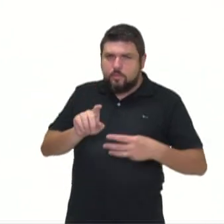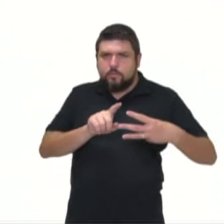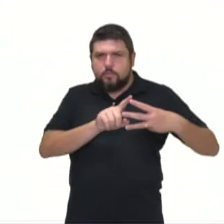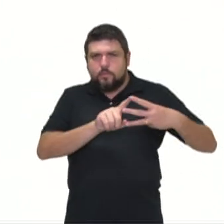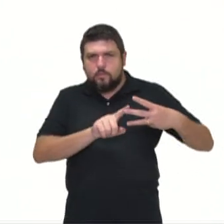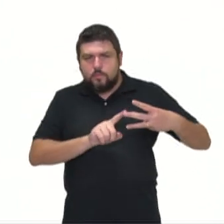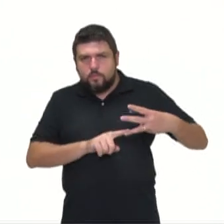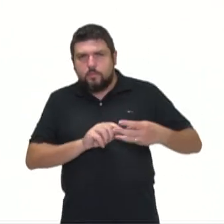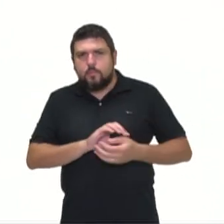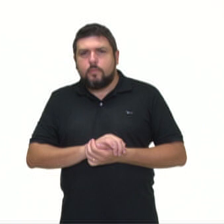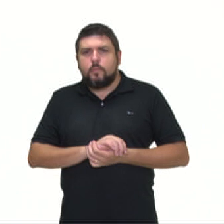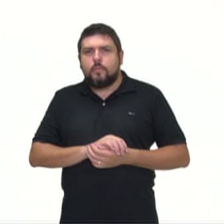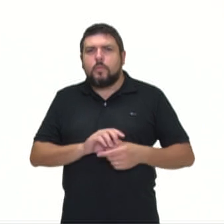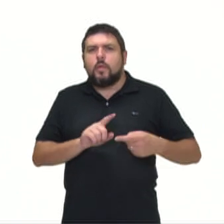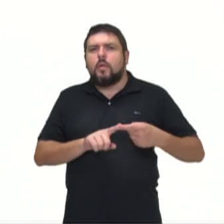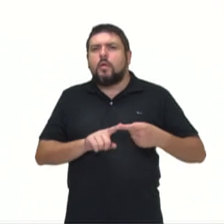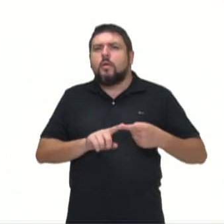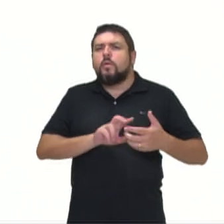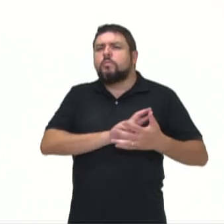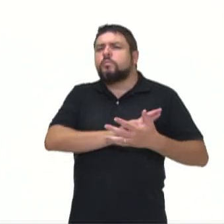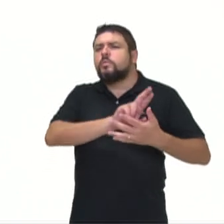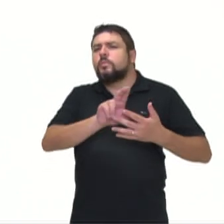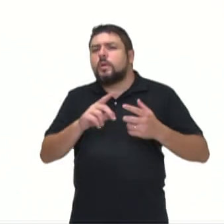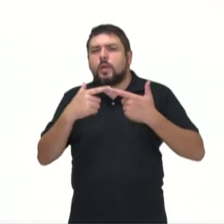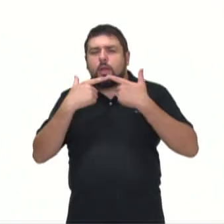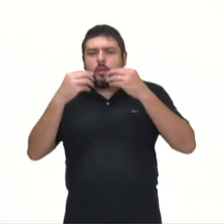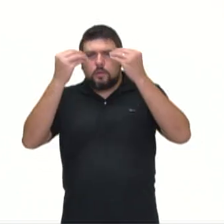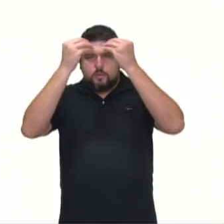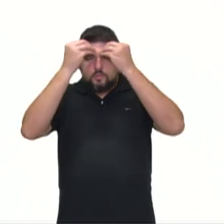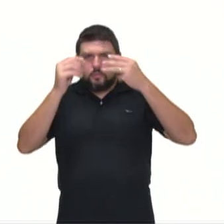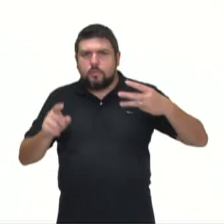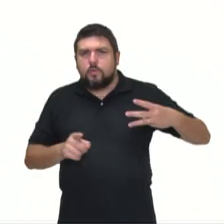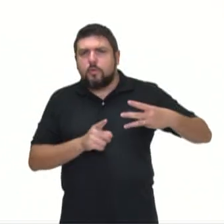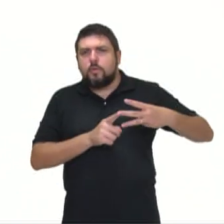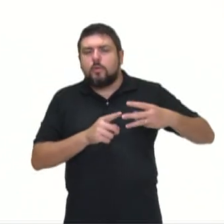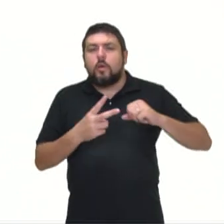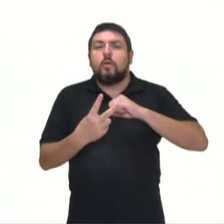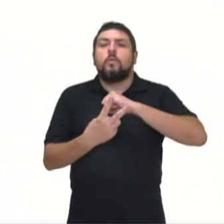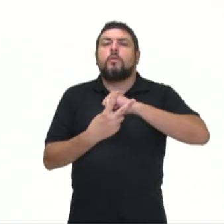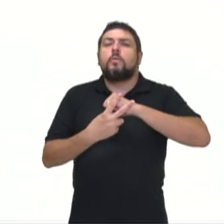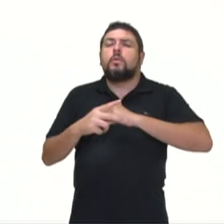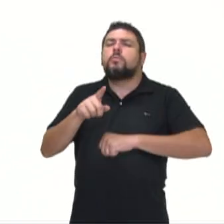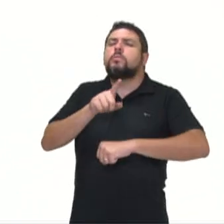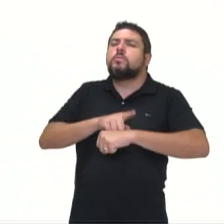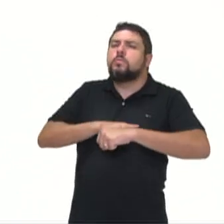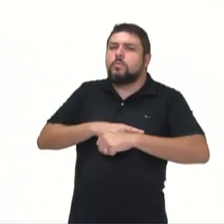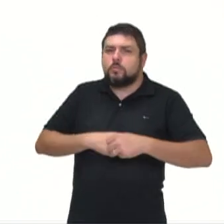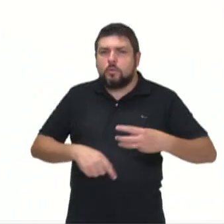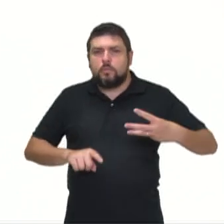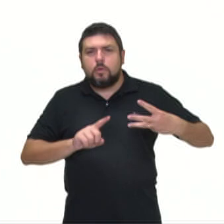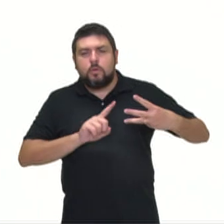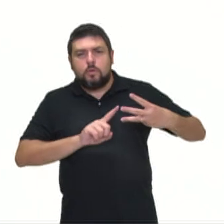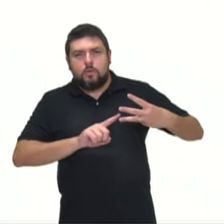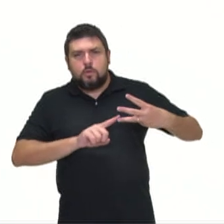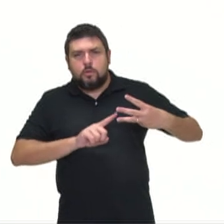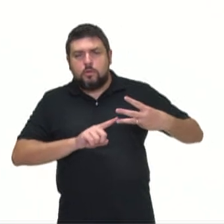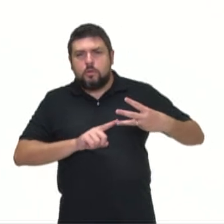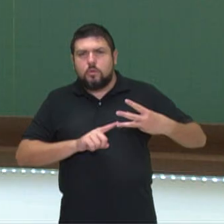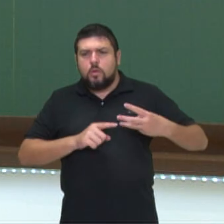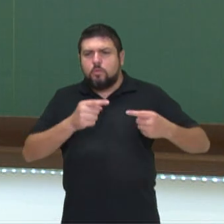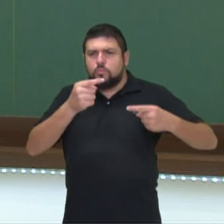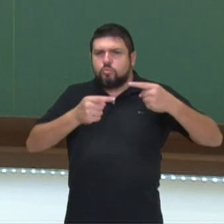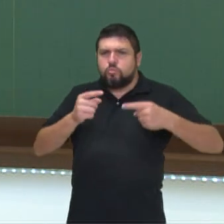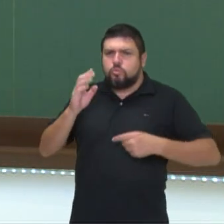Que variedade linguística foi utilizada? As formas verbais predominam em que tempo? O discurso empregado é direto